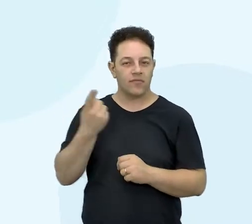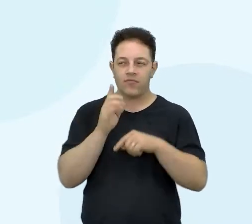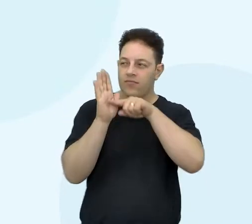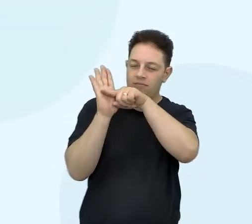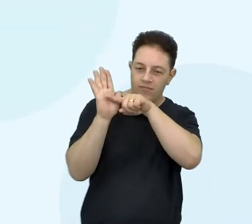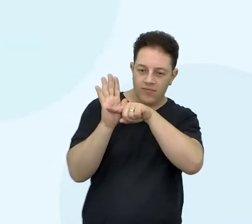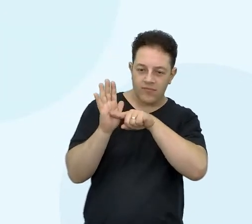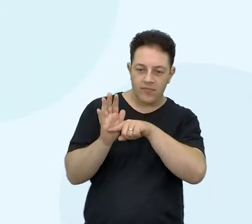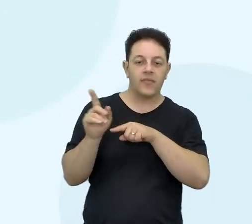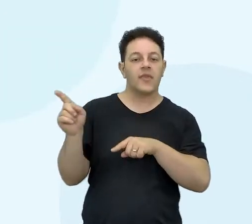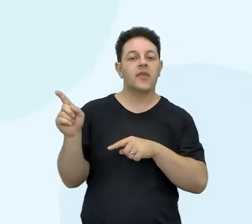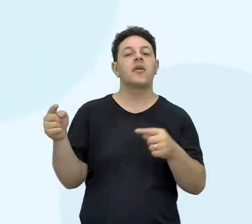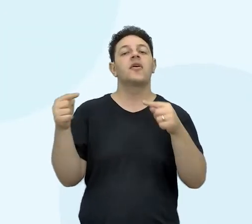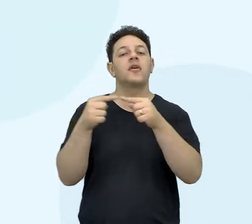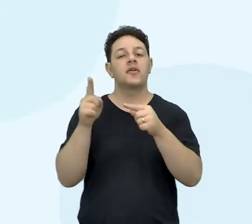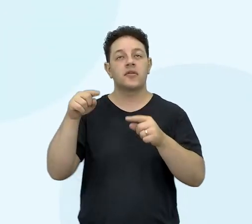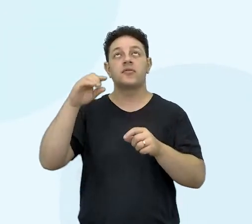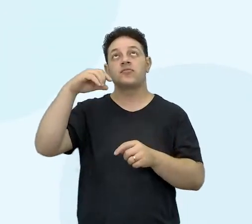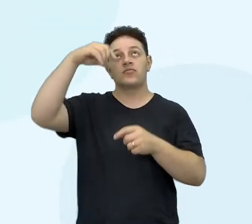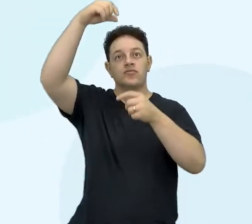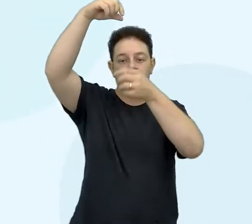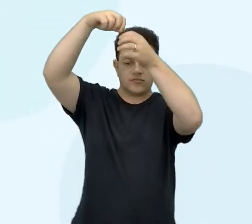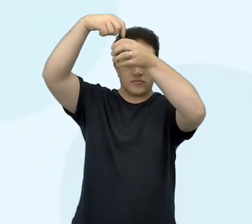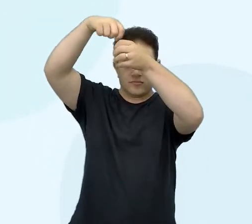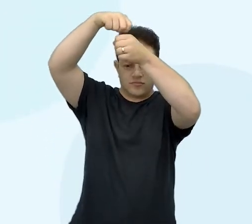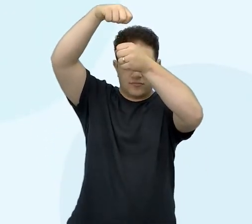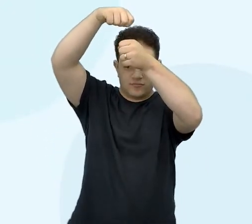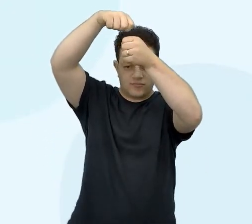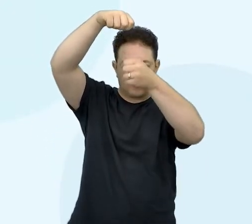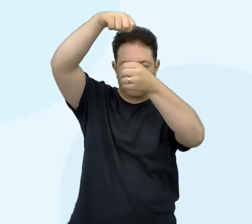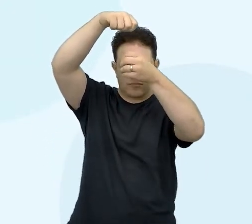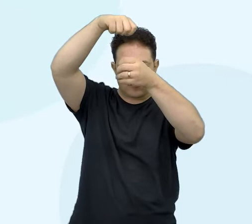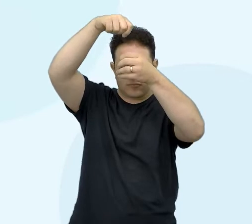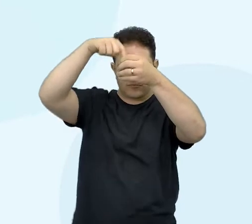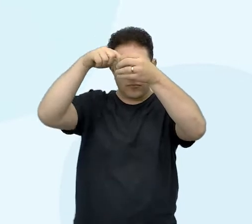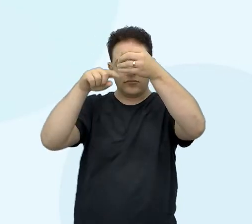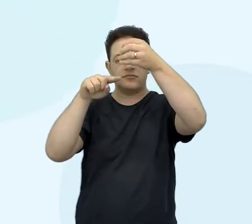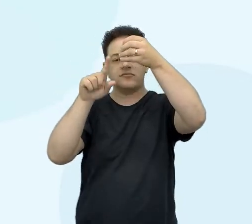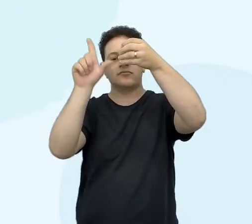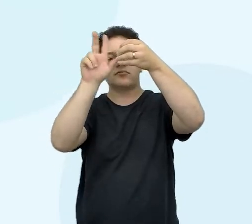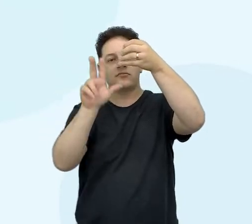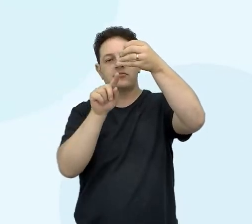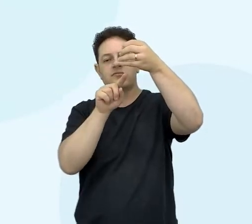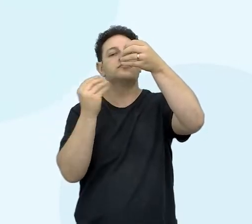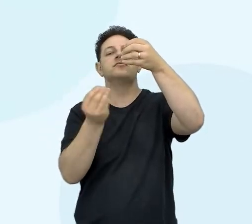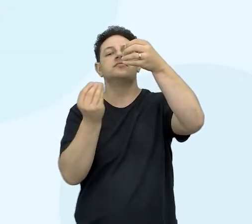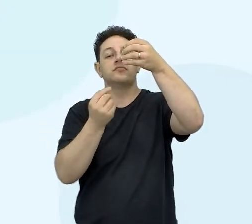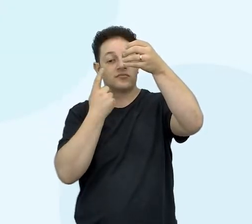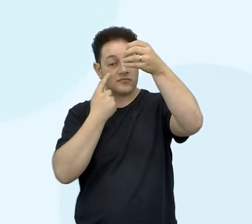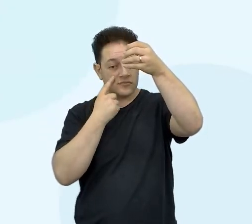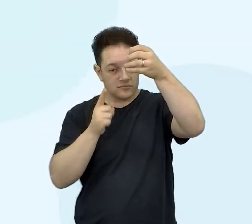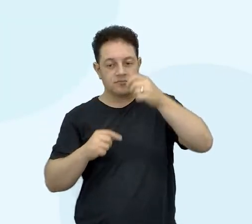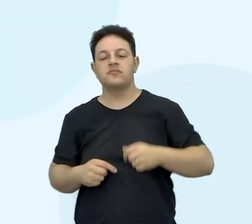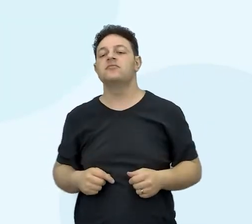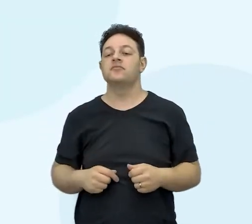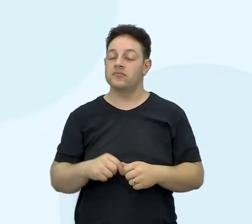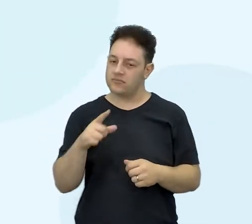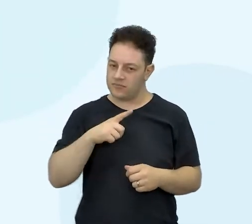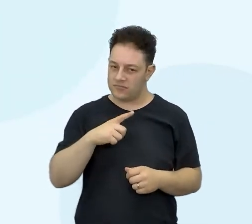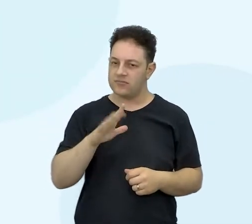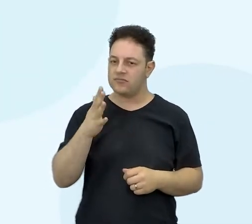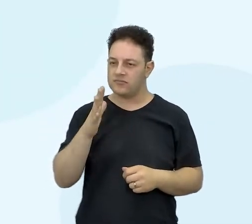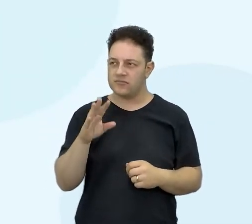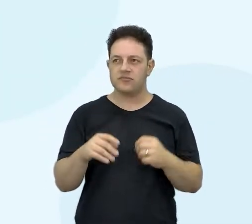ali, que é colocada no teto, a lâmpada de Moser, que vai fazer o que com a luz? Olha, a gente tem pelo menos aí